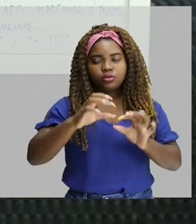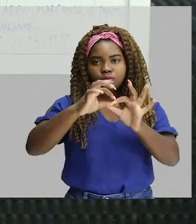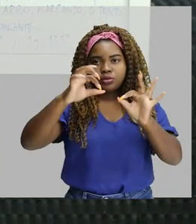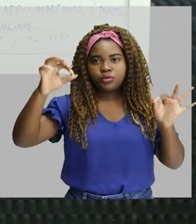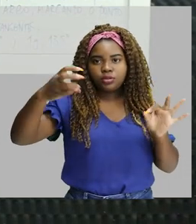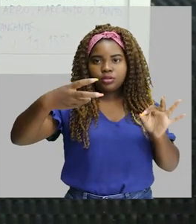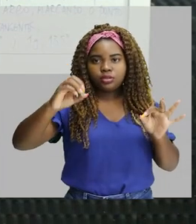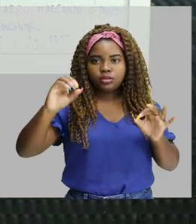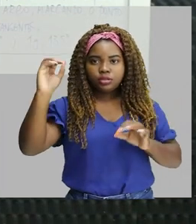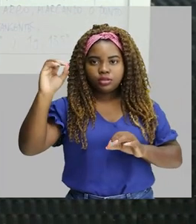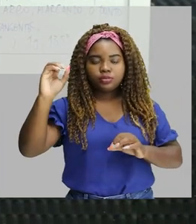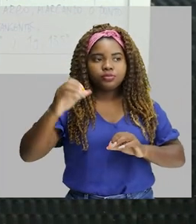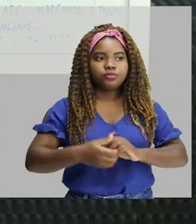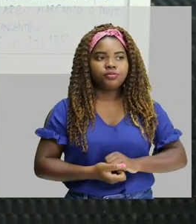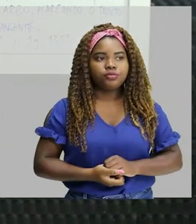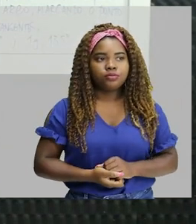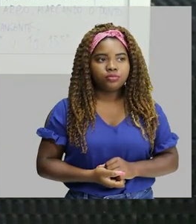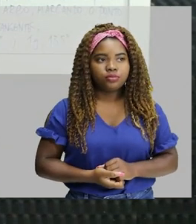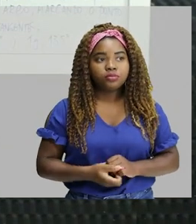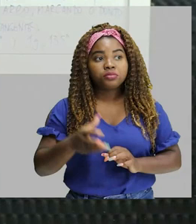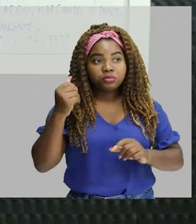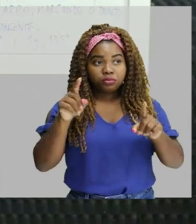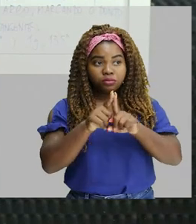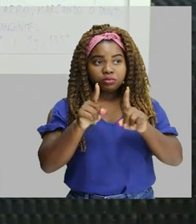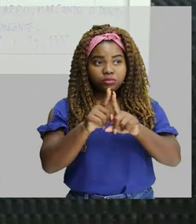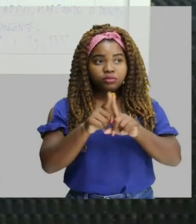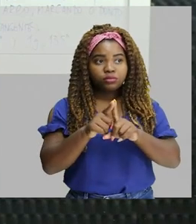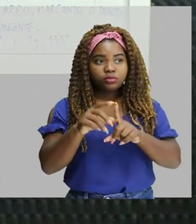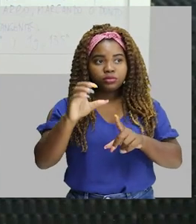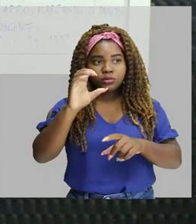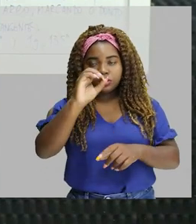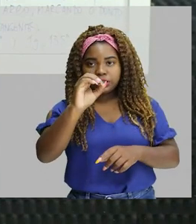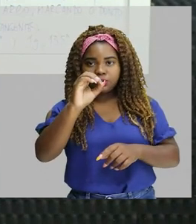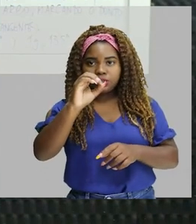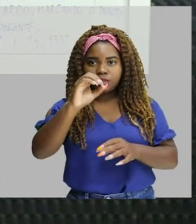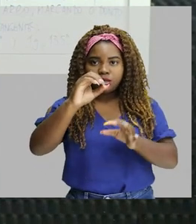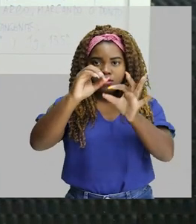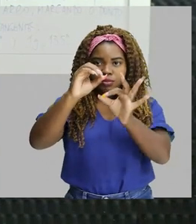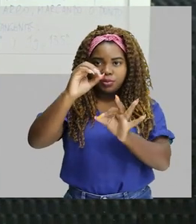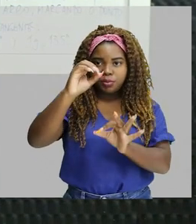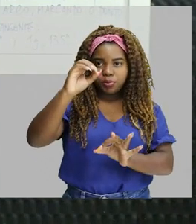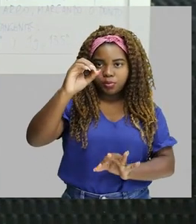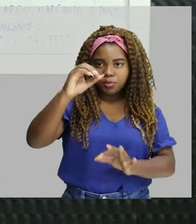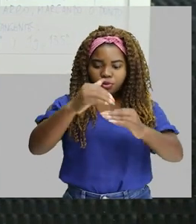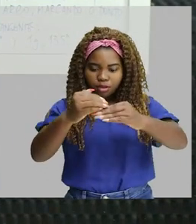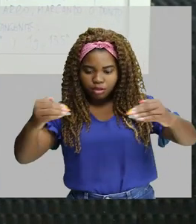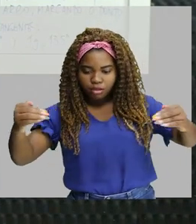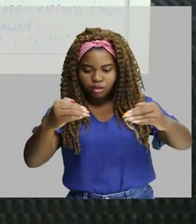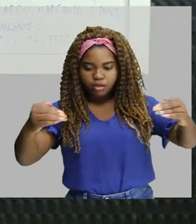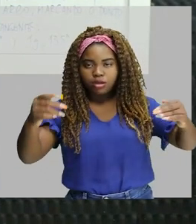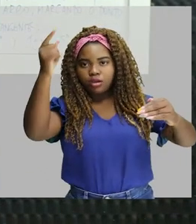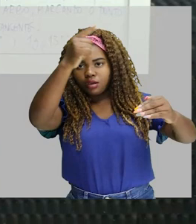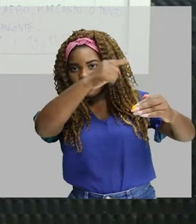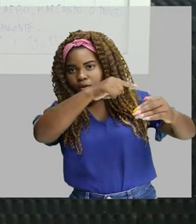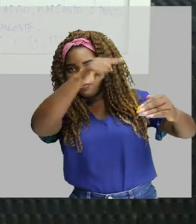também é 30º só que você sabe também que do zero para baixo são valores negativos então